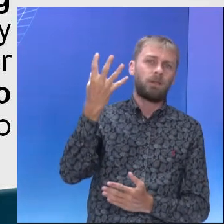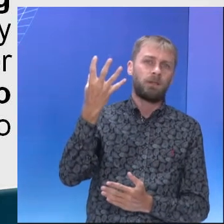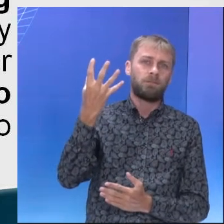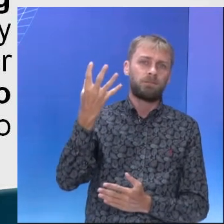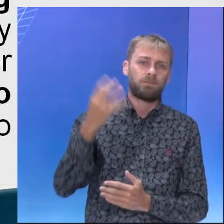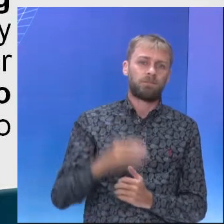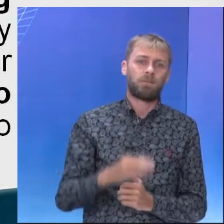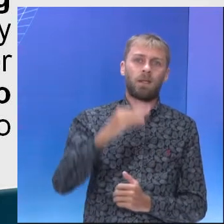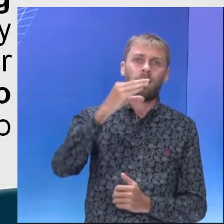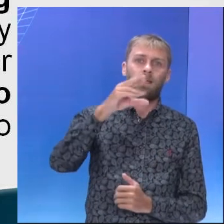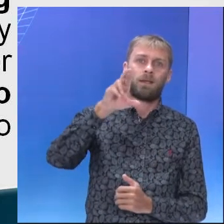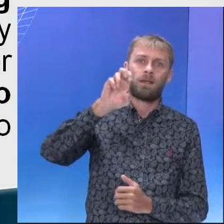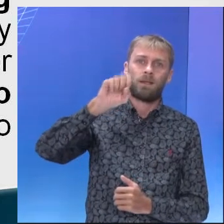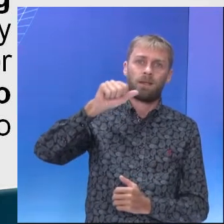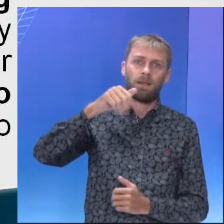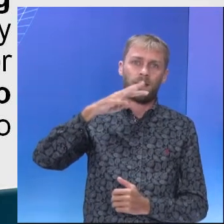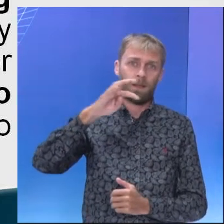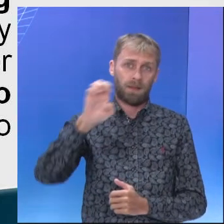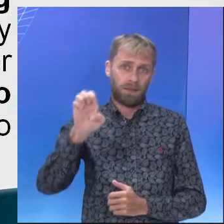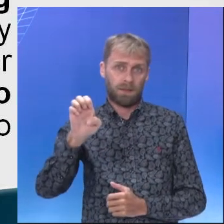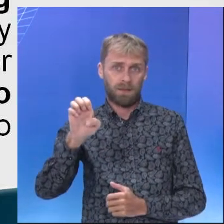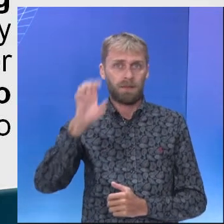todo mundo conhece. Criar o quê?